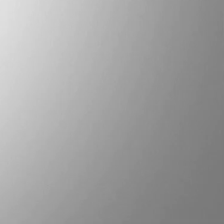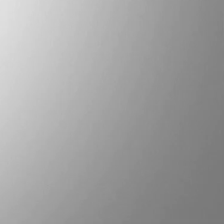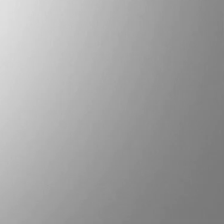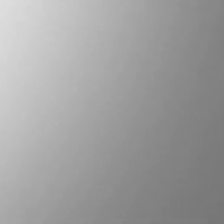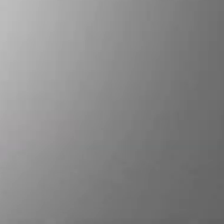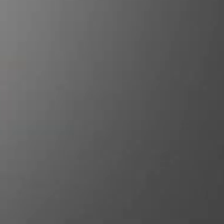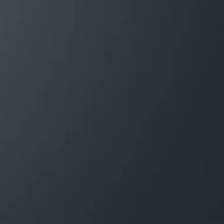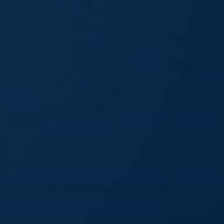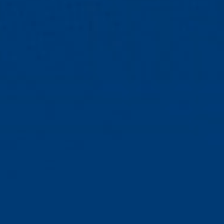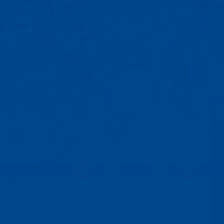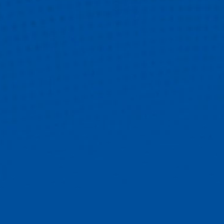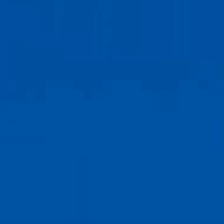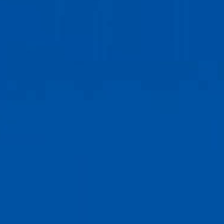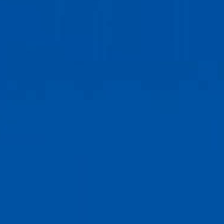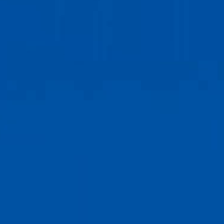Música